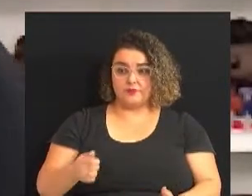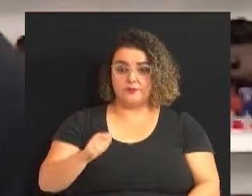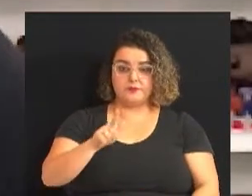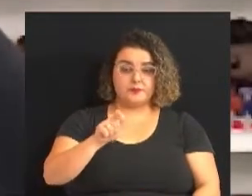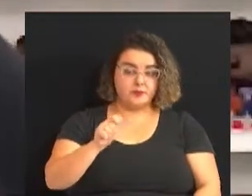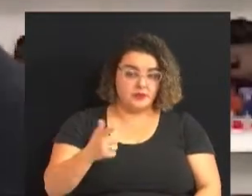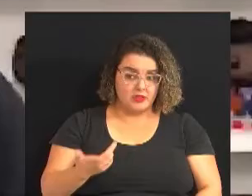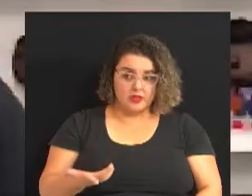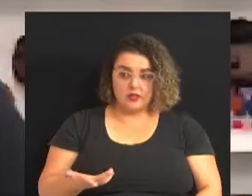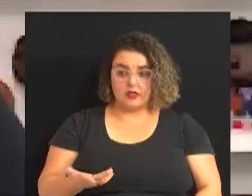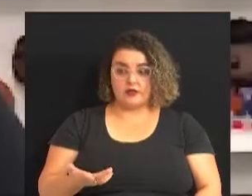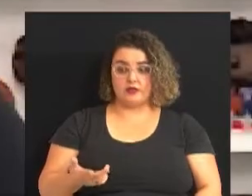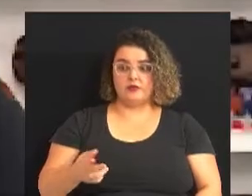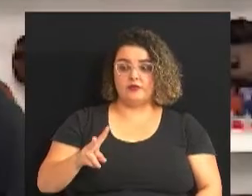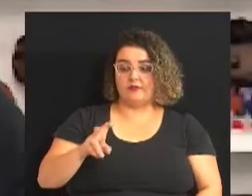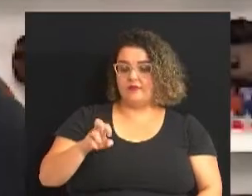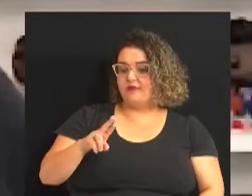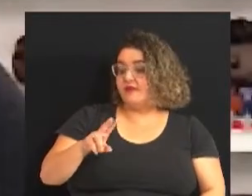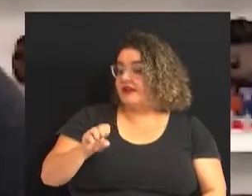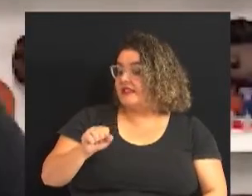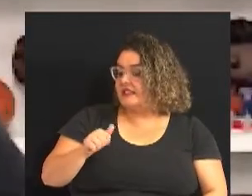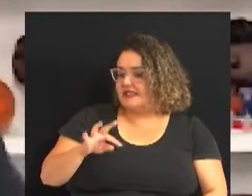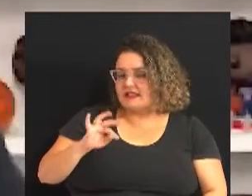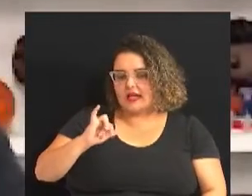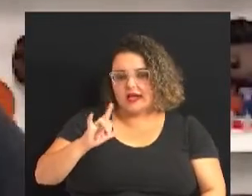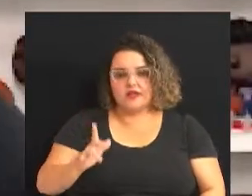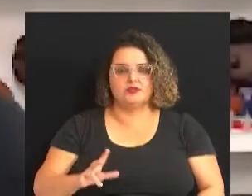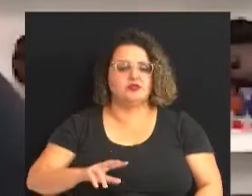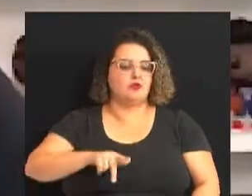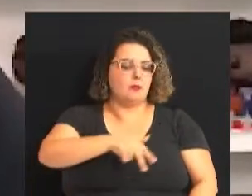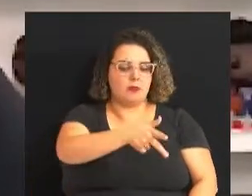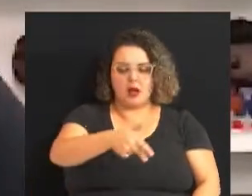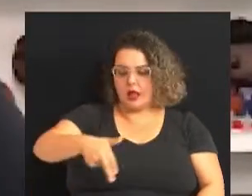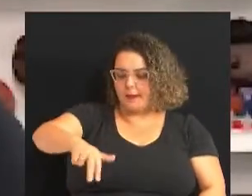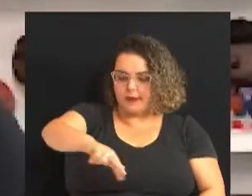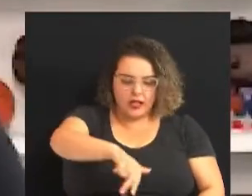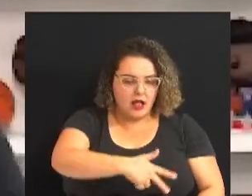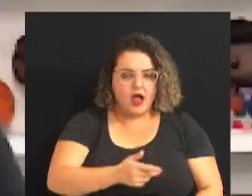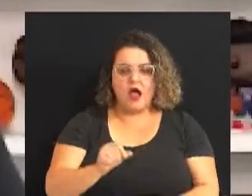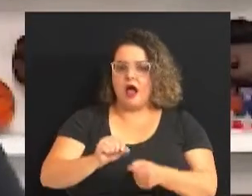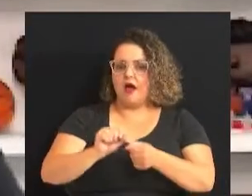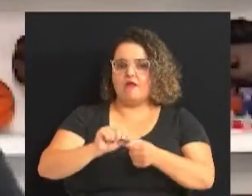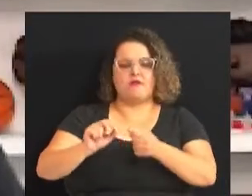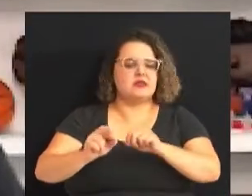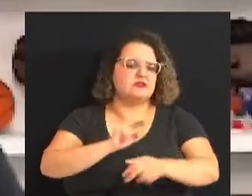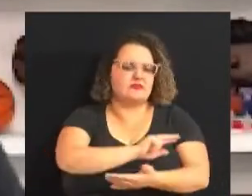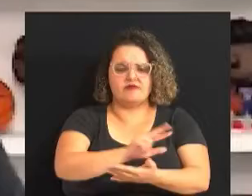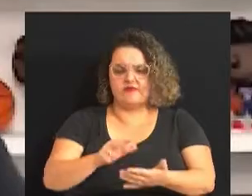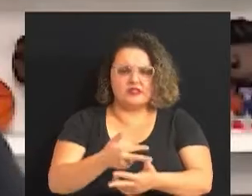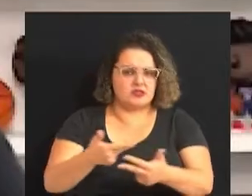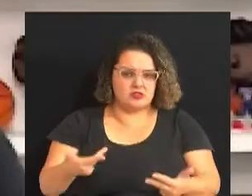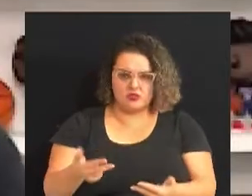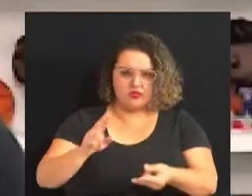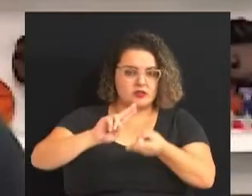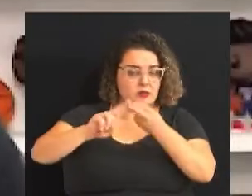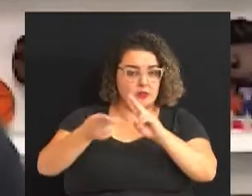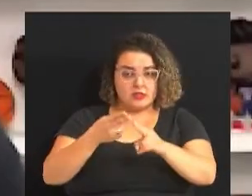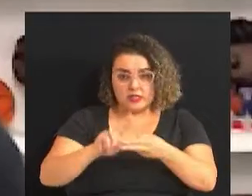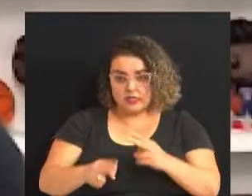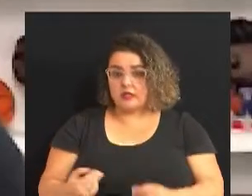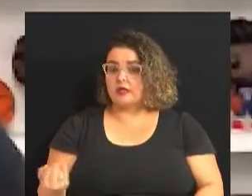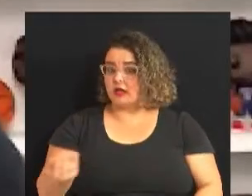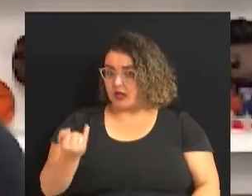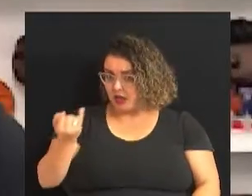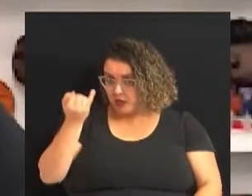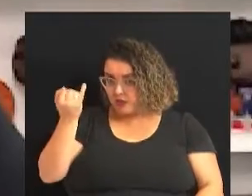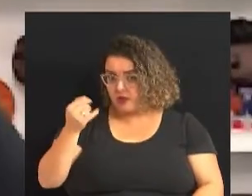um cara versátil, de um cara que jogue para o time, que essa versatilidade que a gente percebe que é importante para você